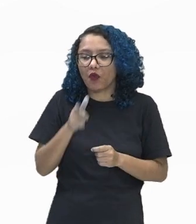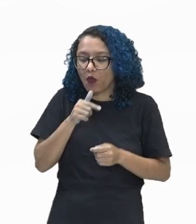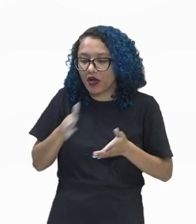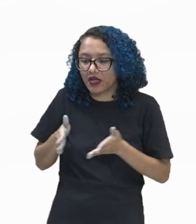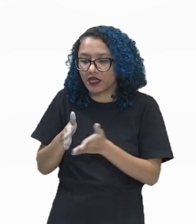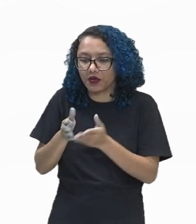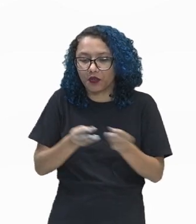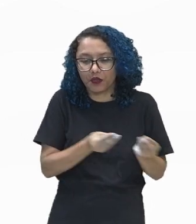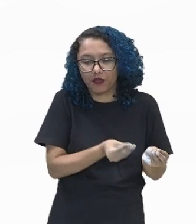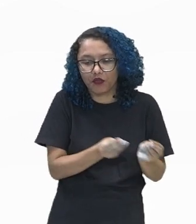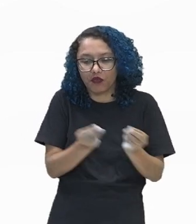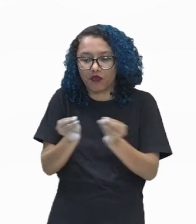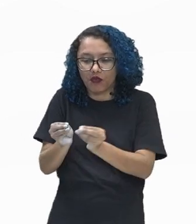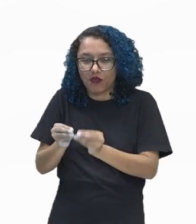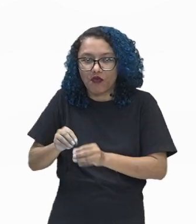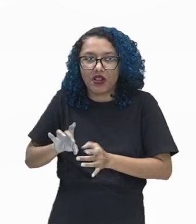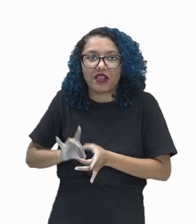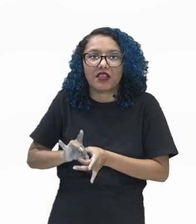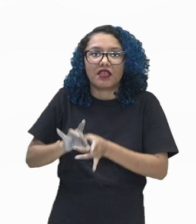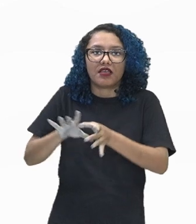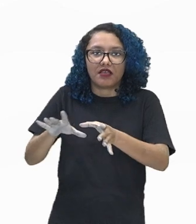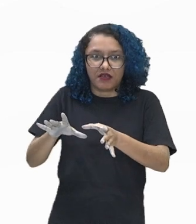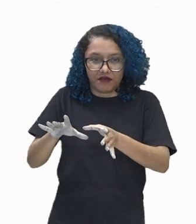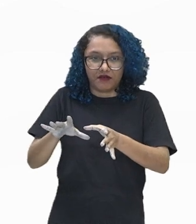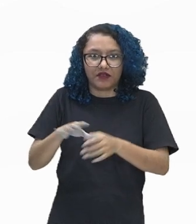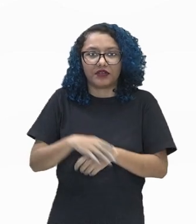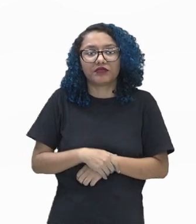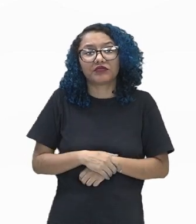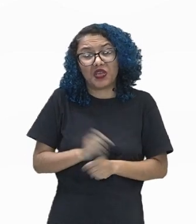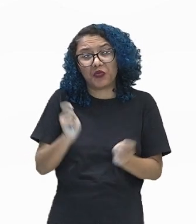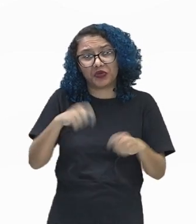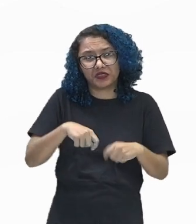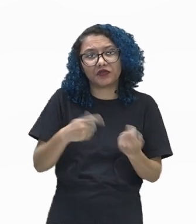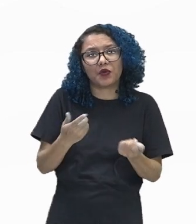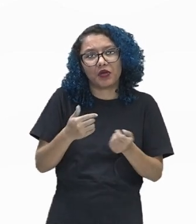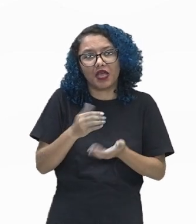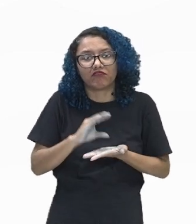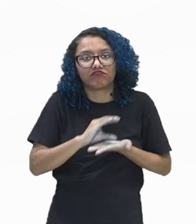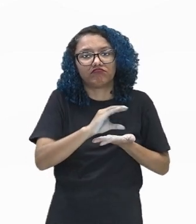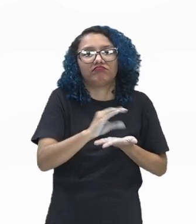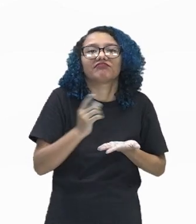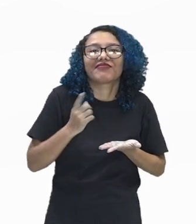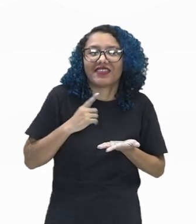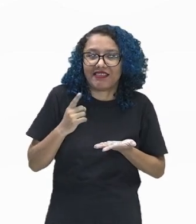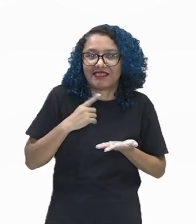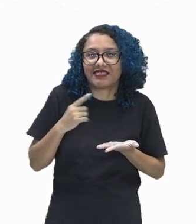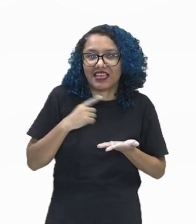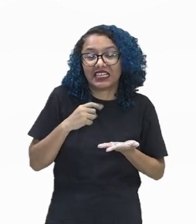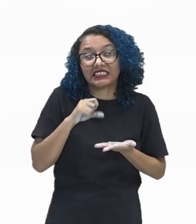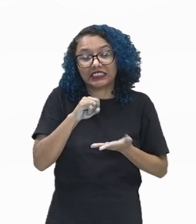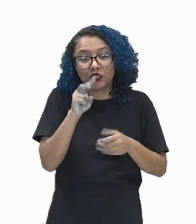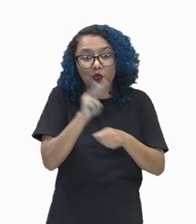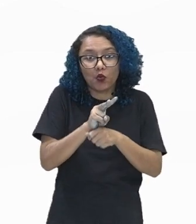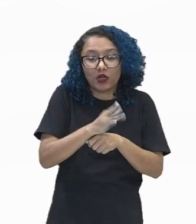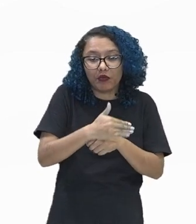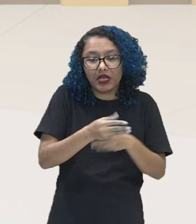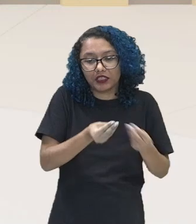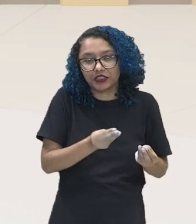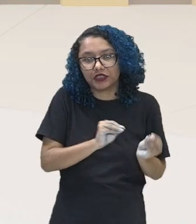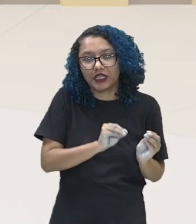pegando, você provavelmente tem aí benefícios, né? Então vamos ver a nossa